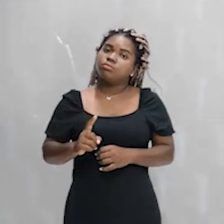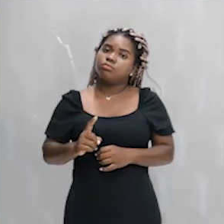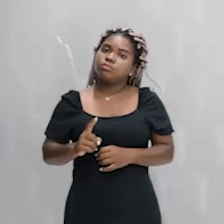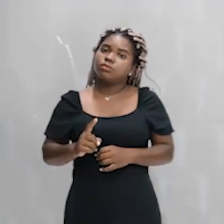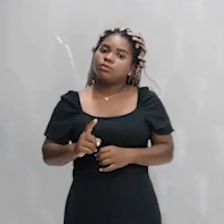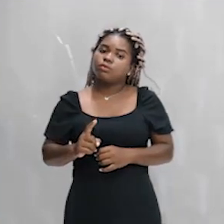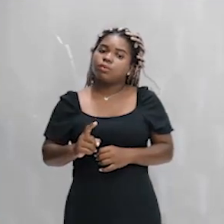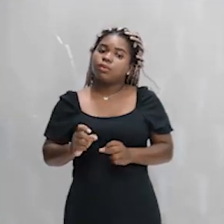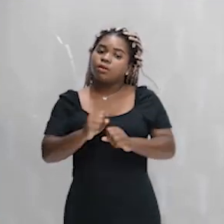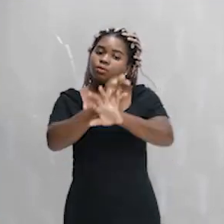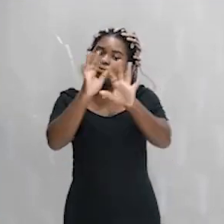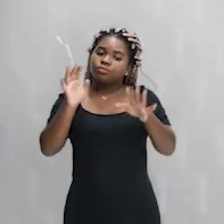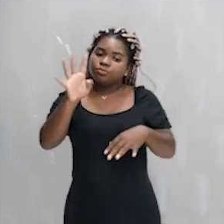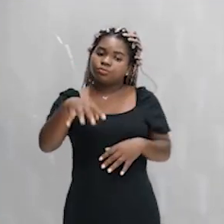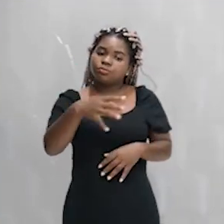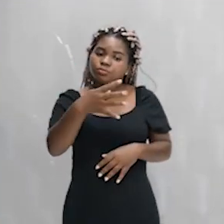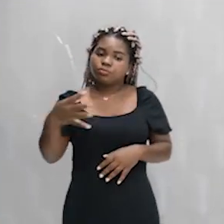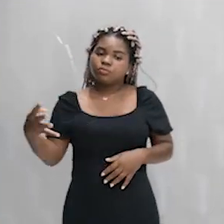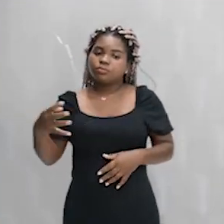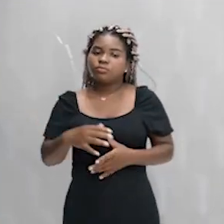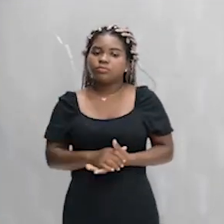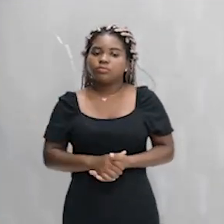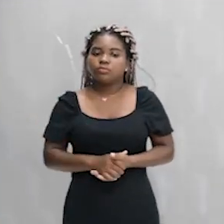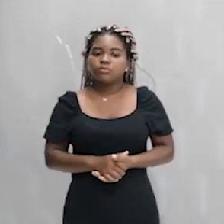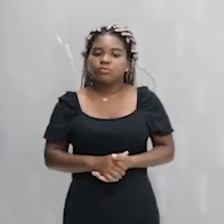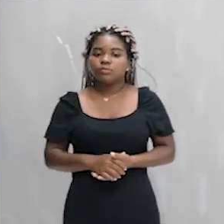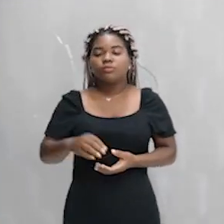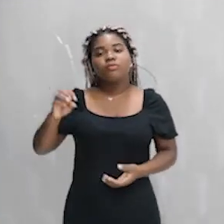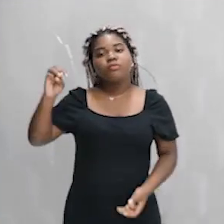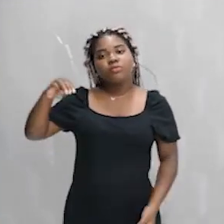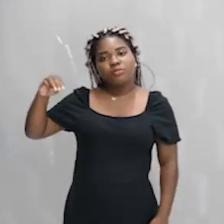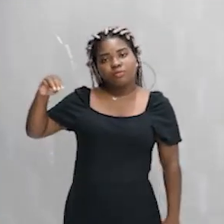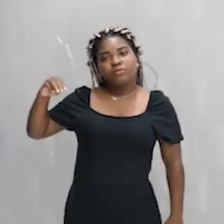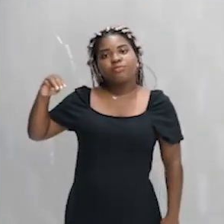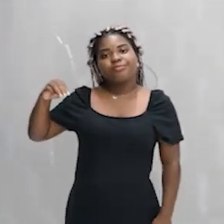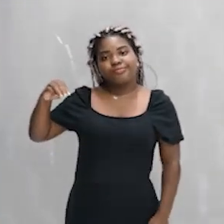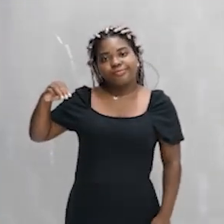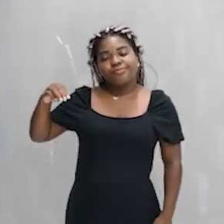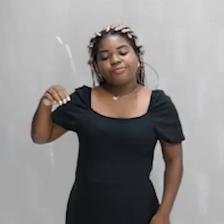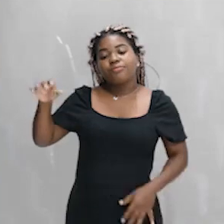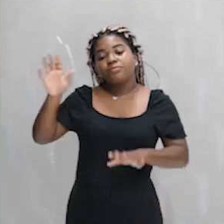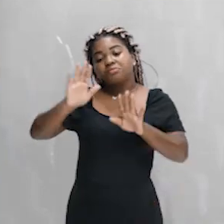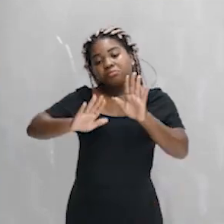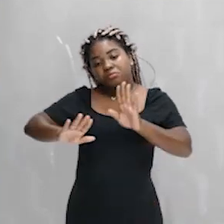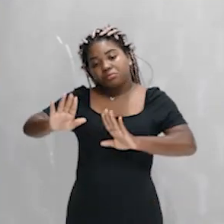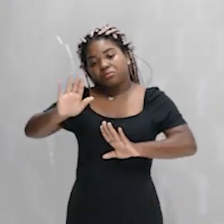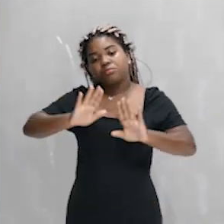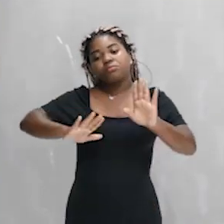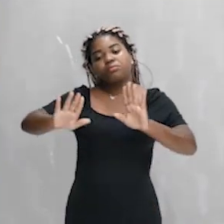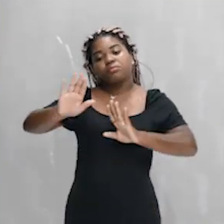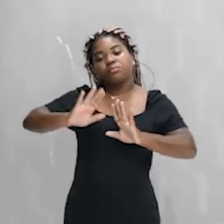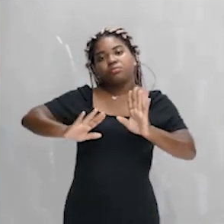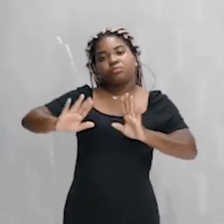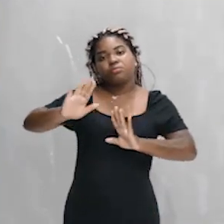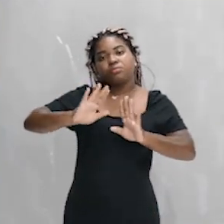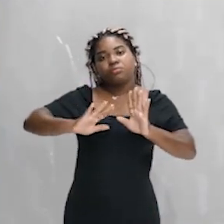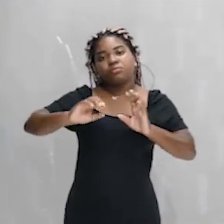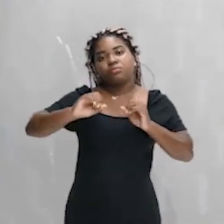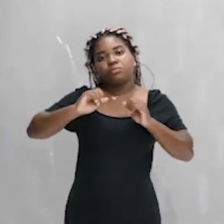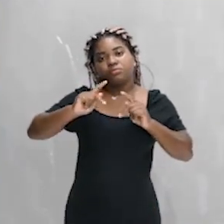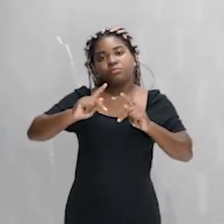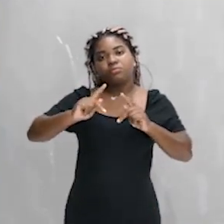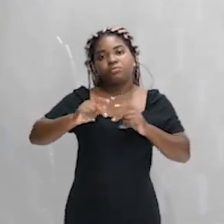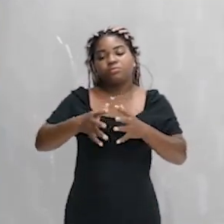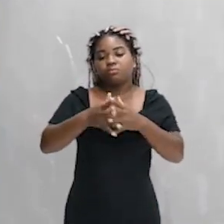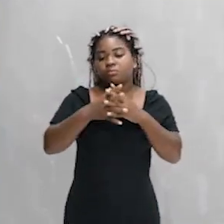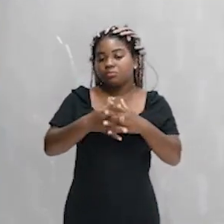está muito claro na tabela isso. Olha só, ele disse que está em minutos. Então, muita atenção para você não